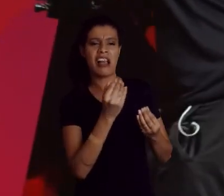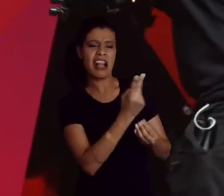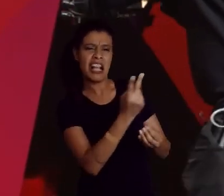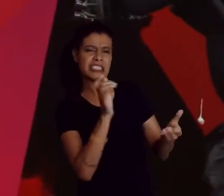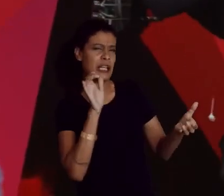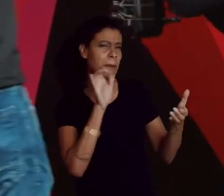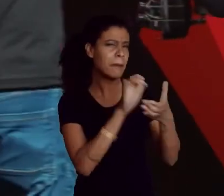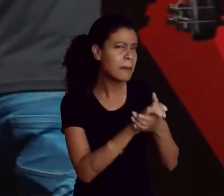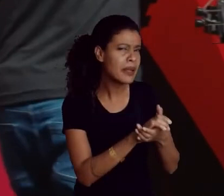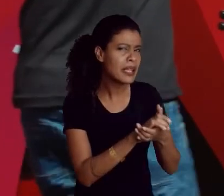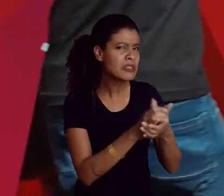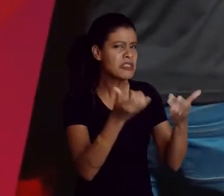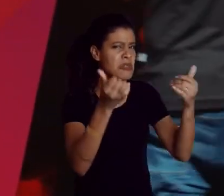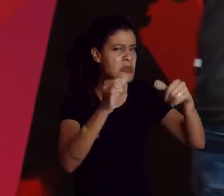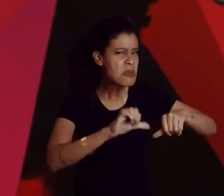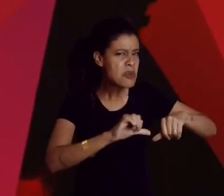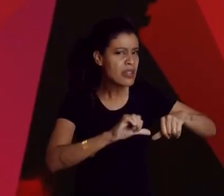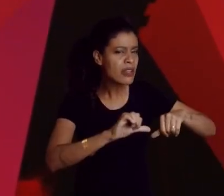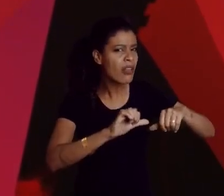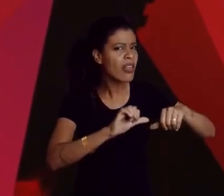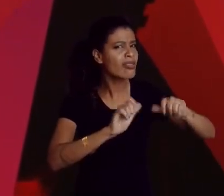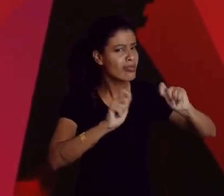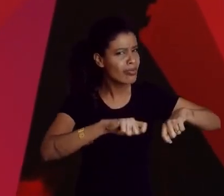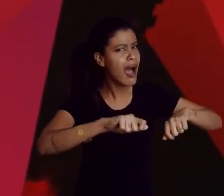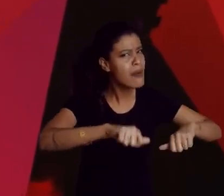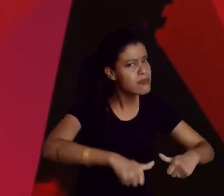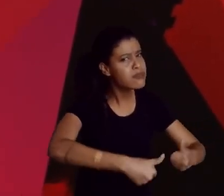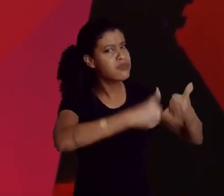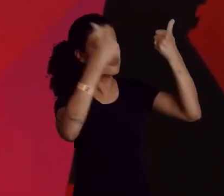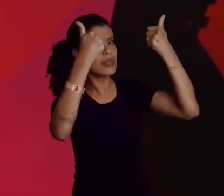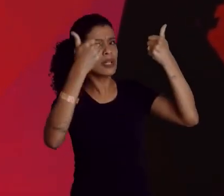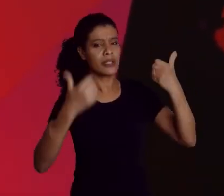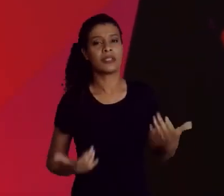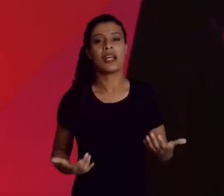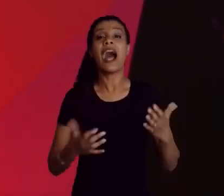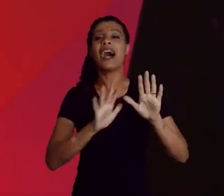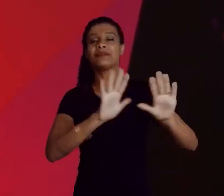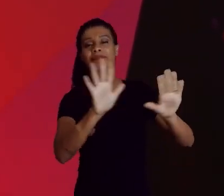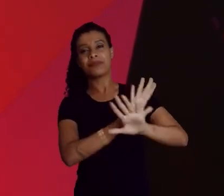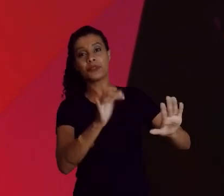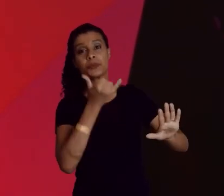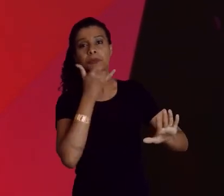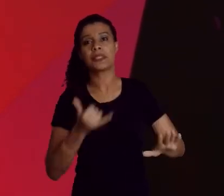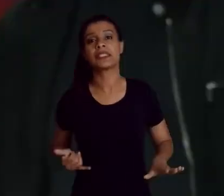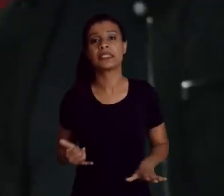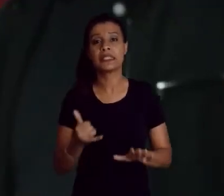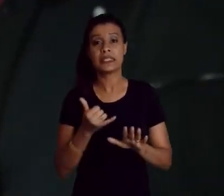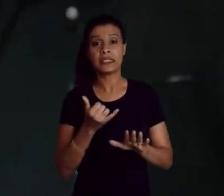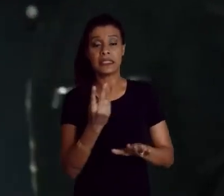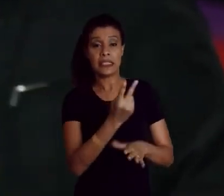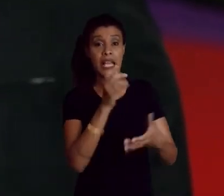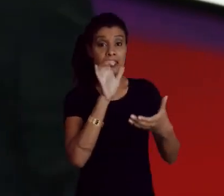ruim que não possa ser melhorado. E tão bom, aliás, tão bom que não possa ser melhorado. E